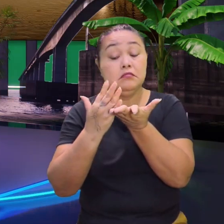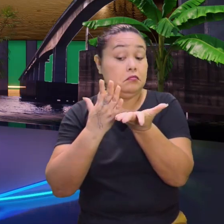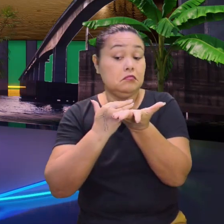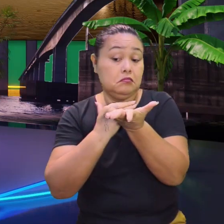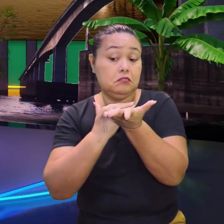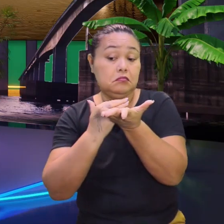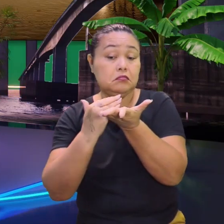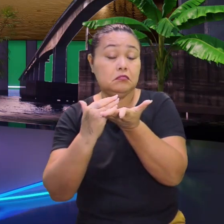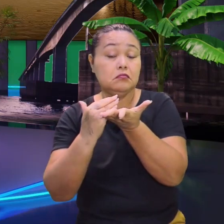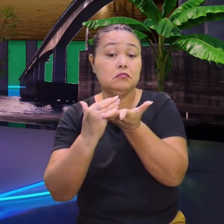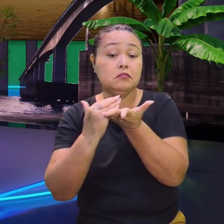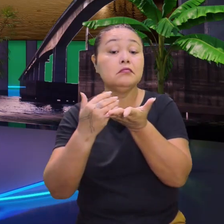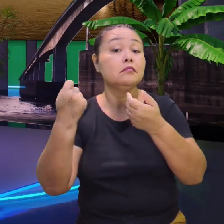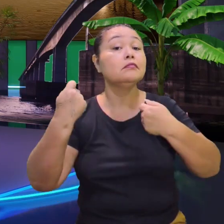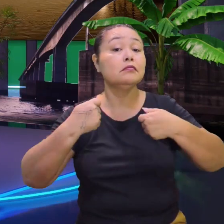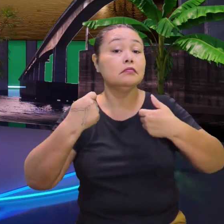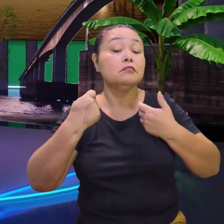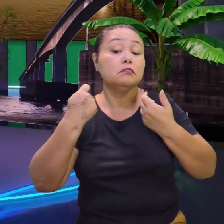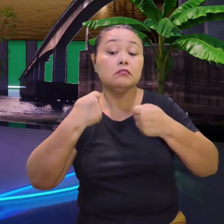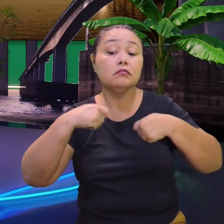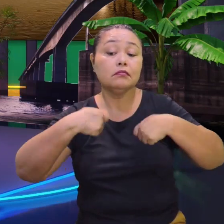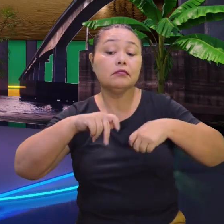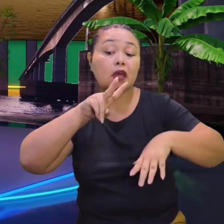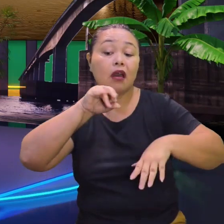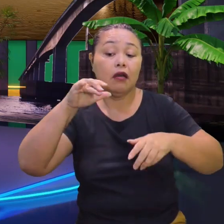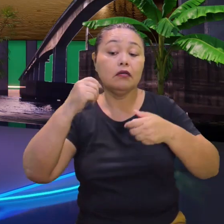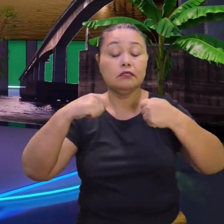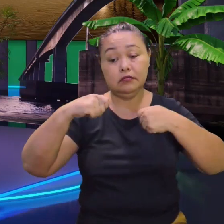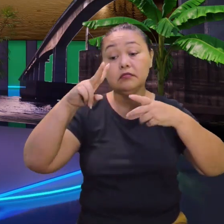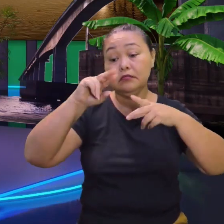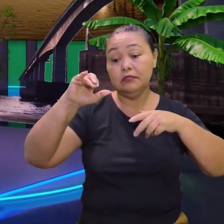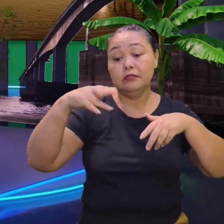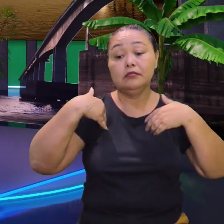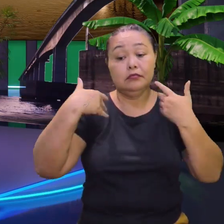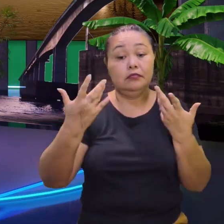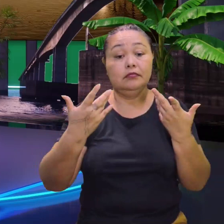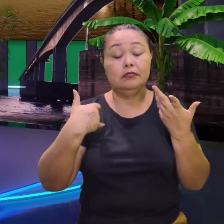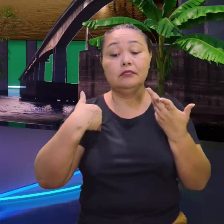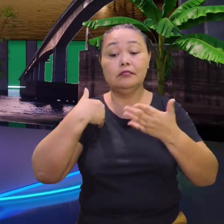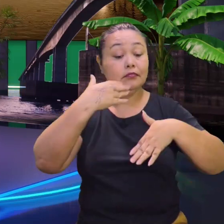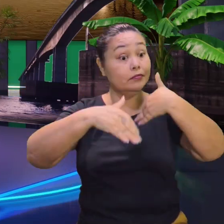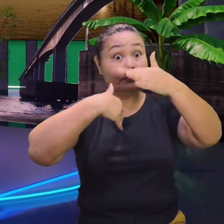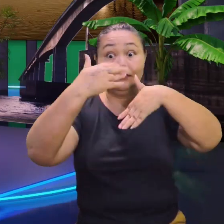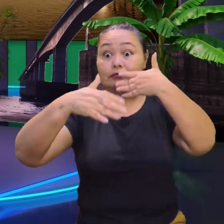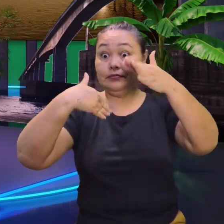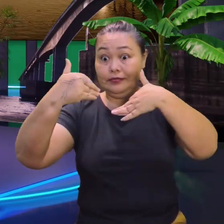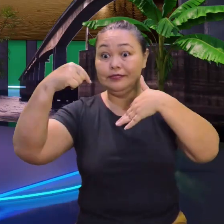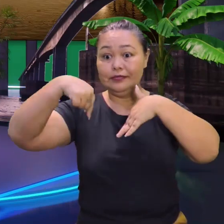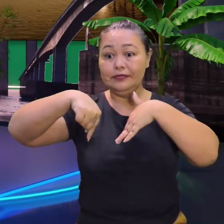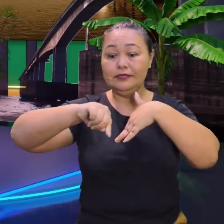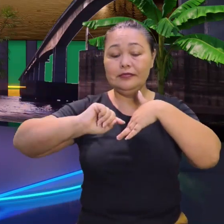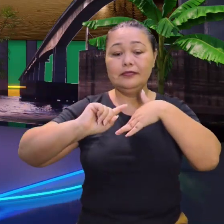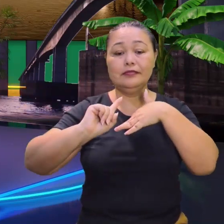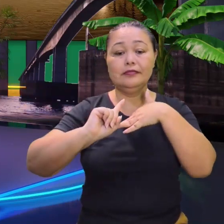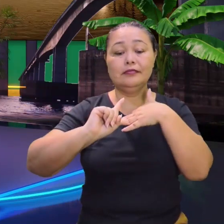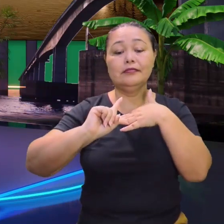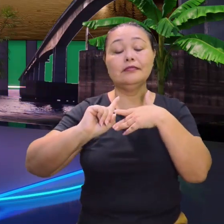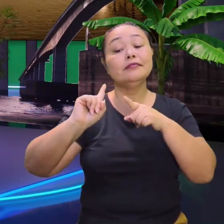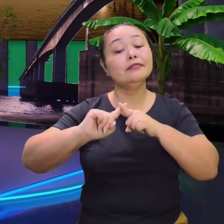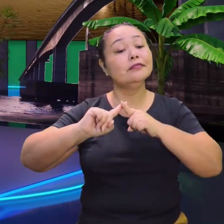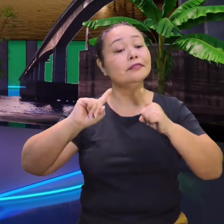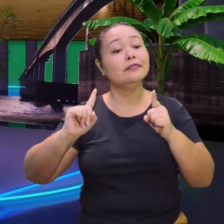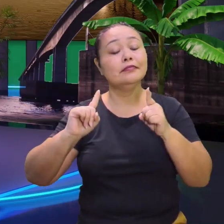deixa aí de que ele precisa, e vai, sabemos que vai, né, Rogério? Ainda Exato. se desenvolver muito, né? Com